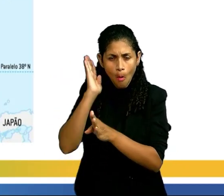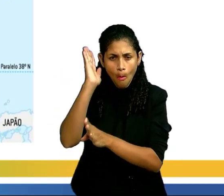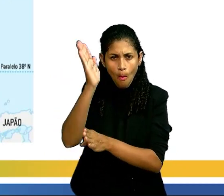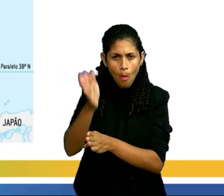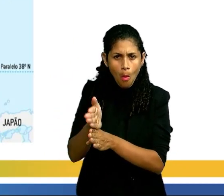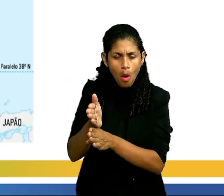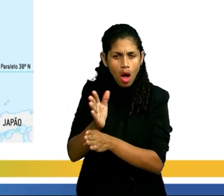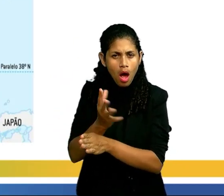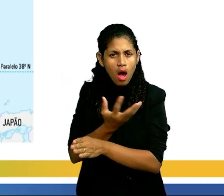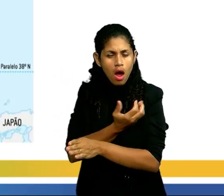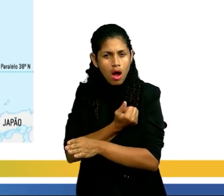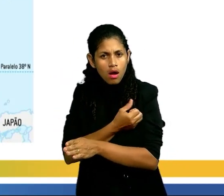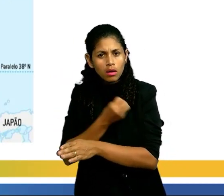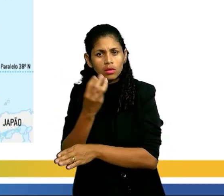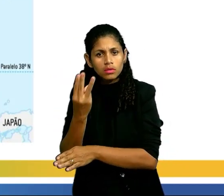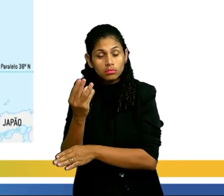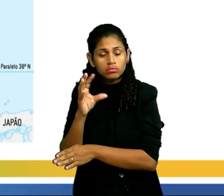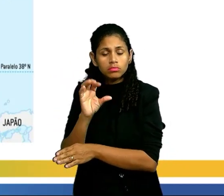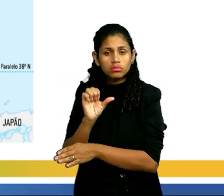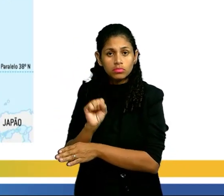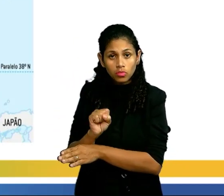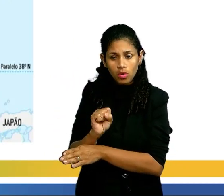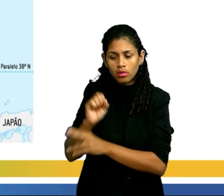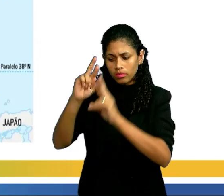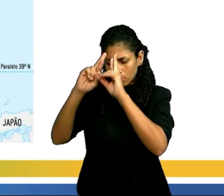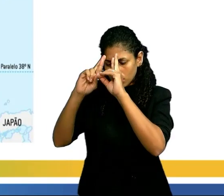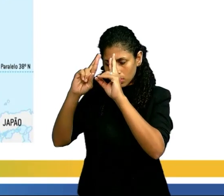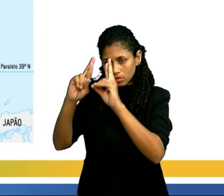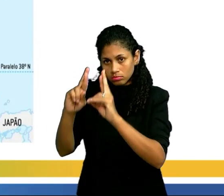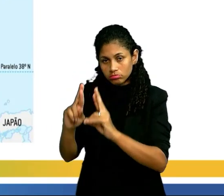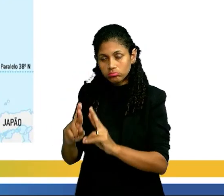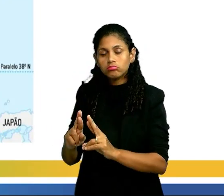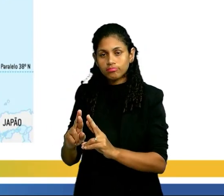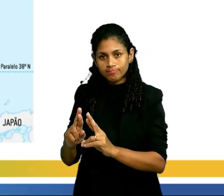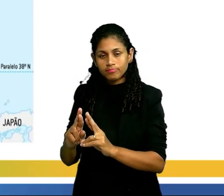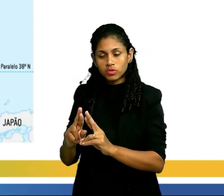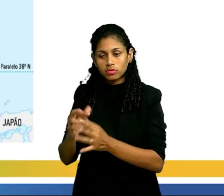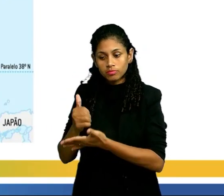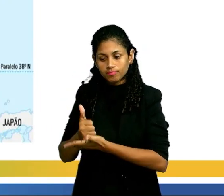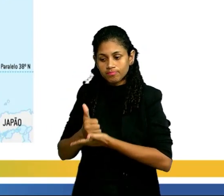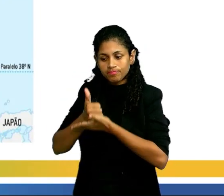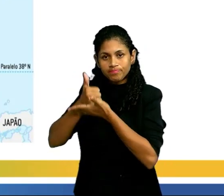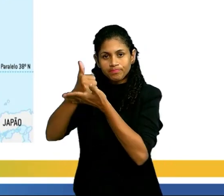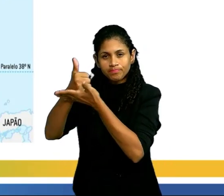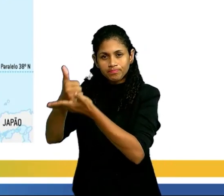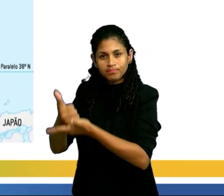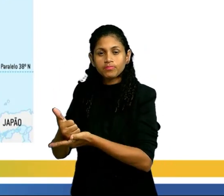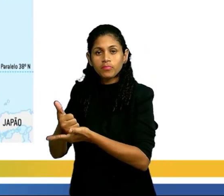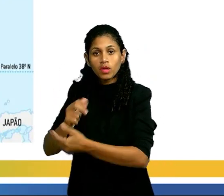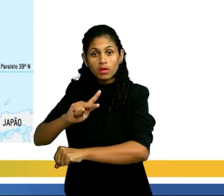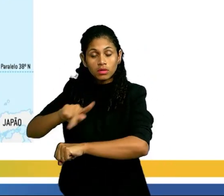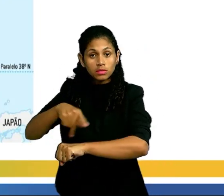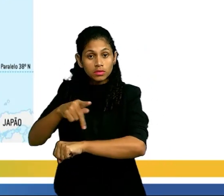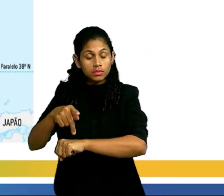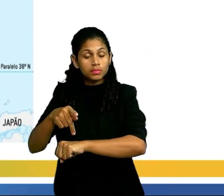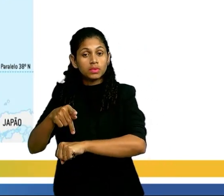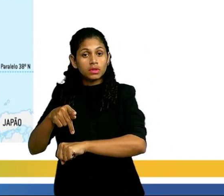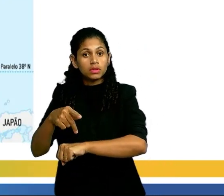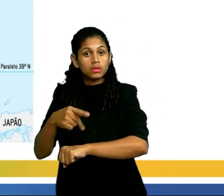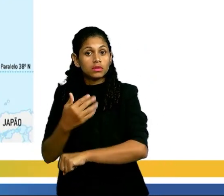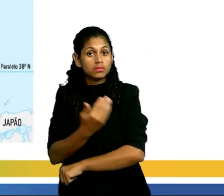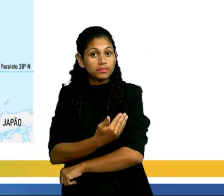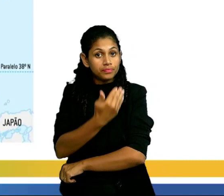se arrastando e incluindo o apoio de nações vizinhas. Como aí você está vendo no mapa, a China e a